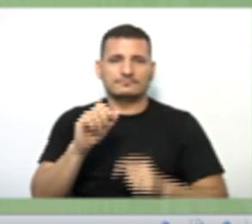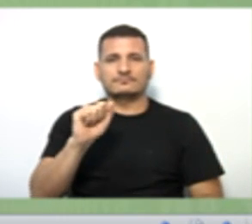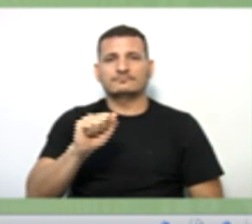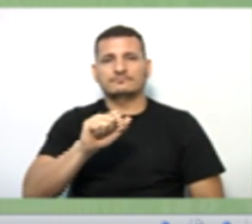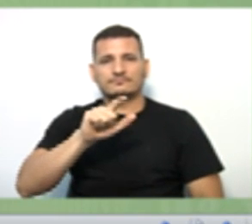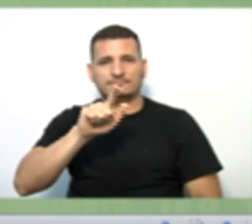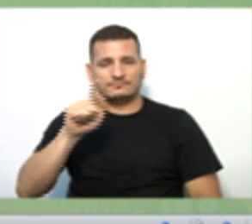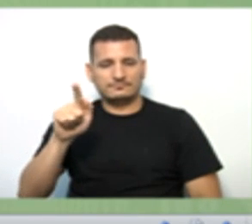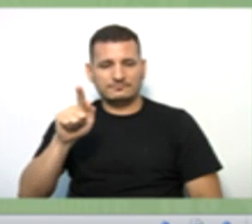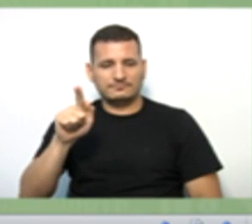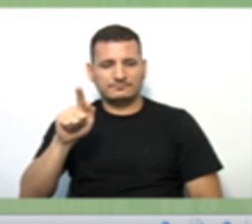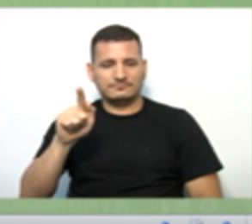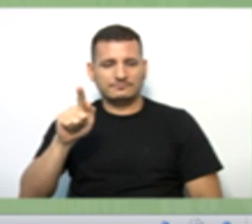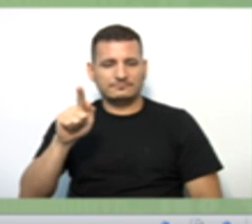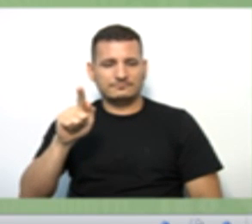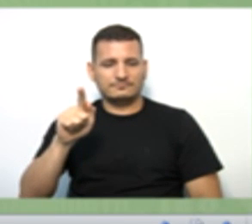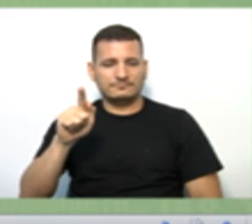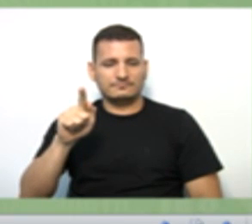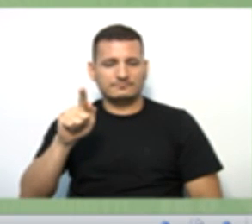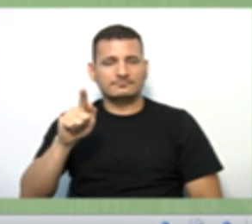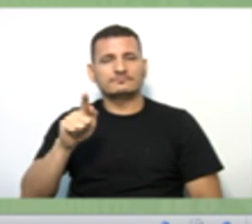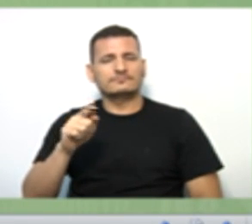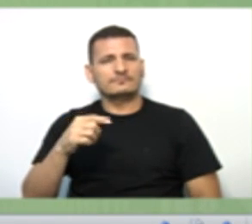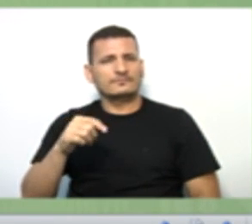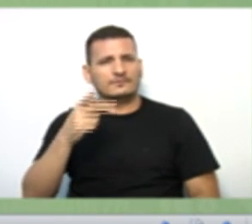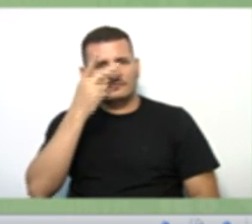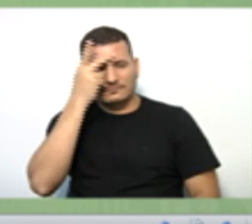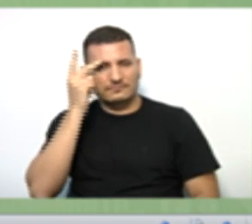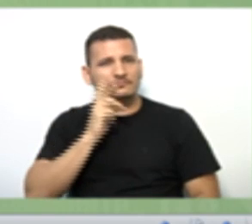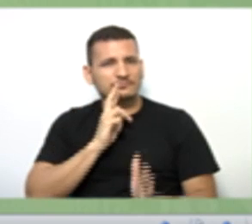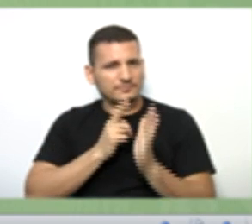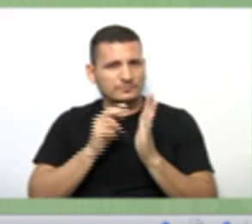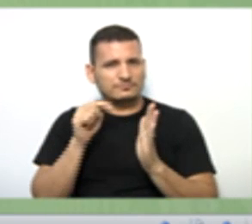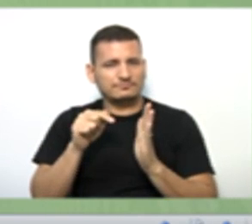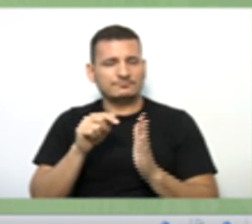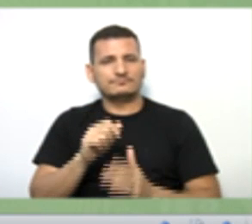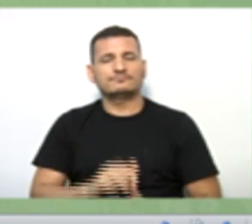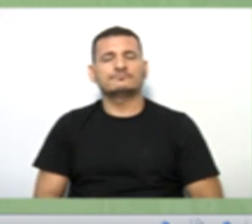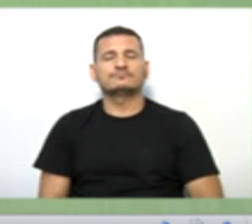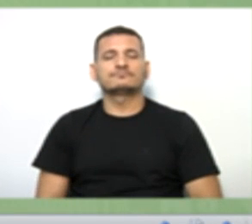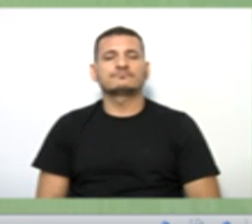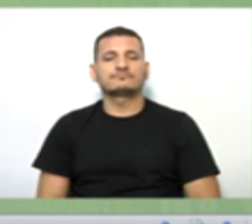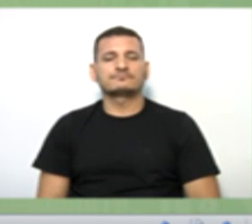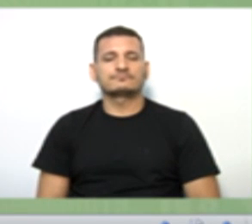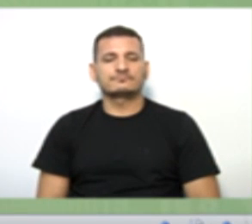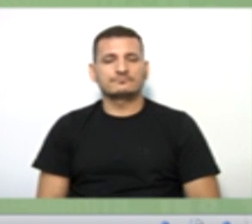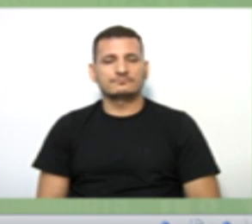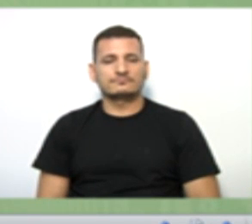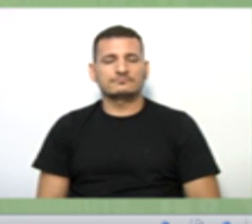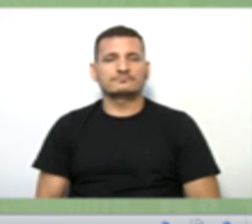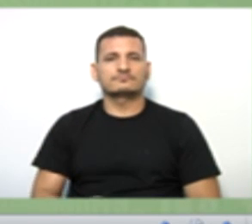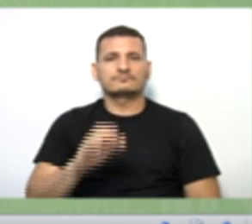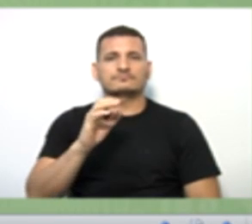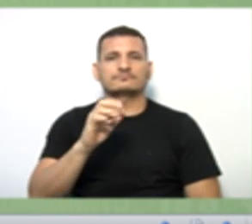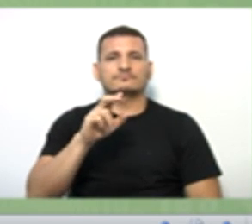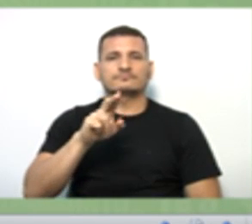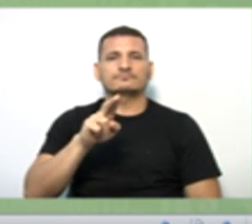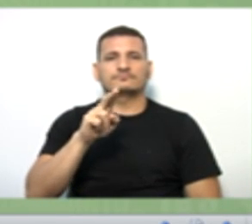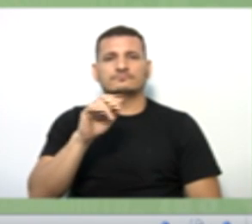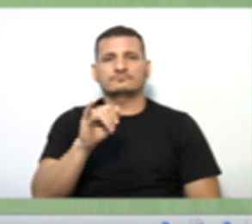camarada, algoritmo, tá, gente? Algoritmo. Professor, muita gente respondeu sobre isso daí? Algoritmo? Eu acredito lá que sim, né? Lá o pessoal de Cujubim,